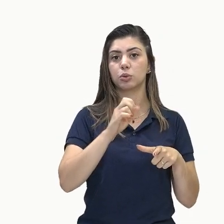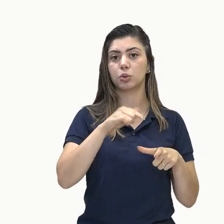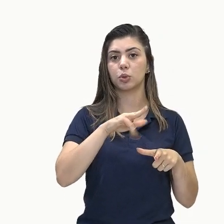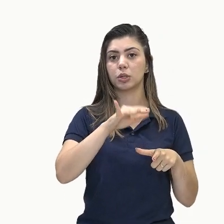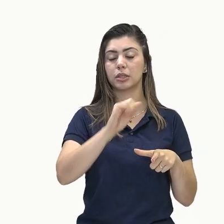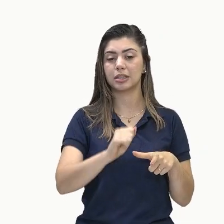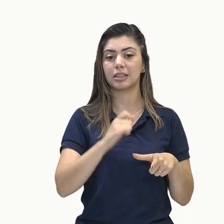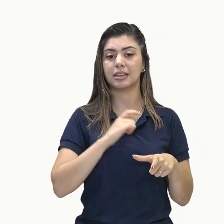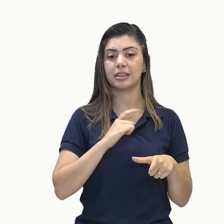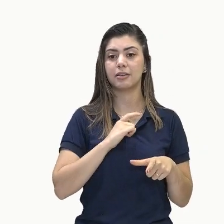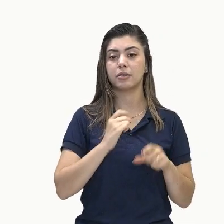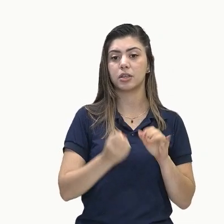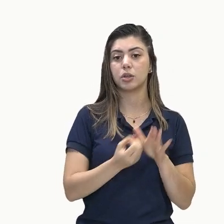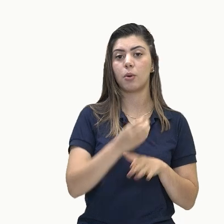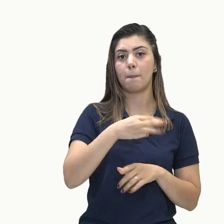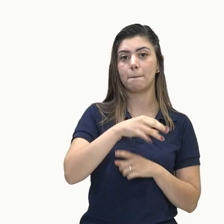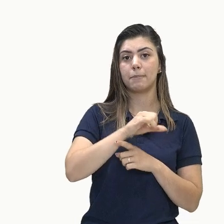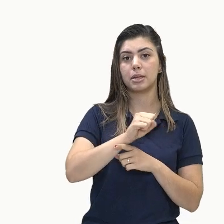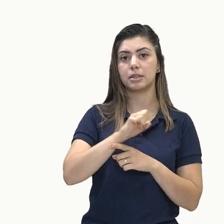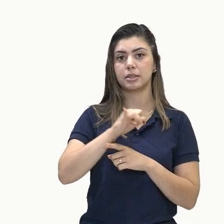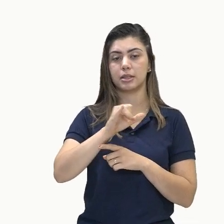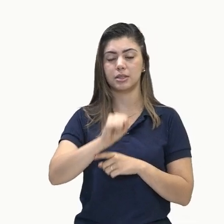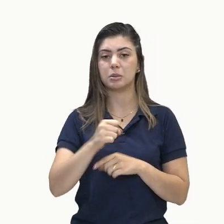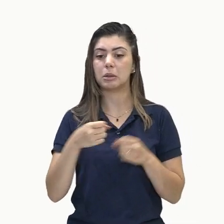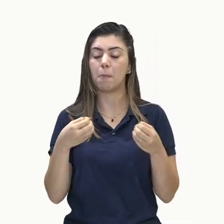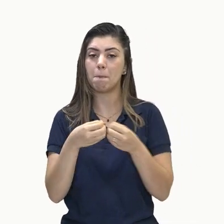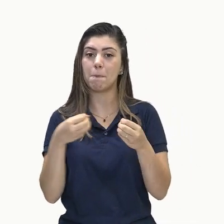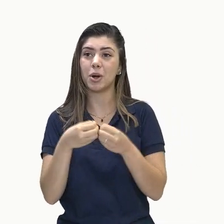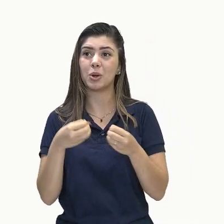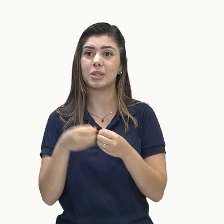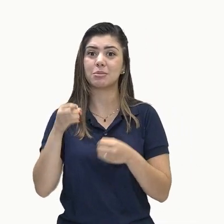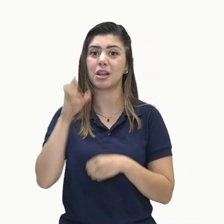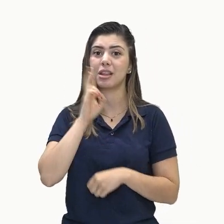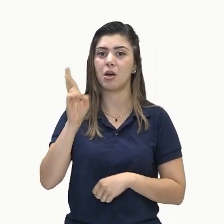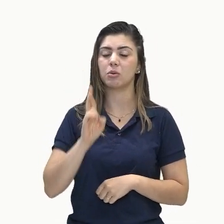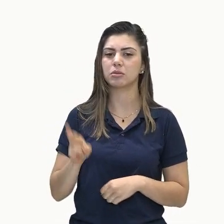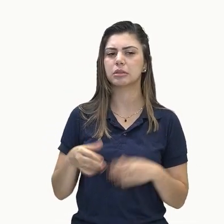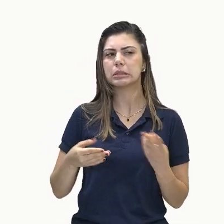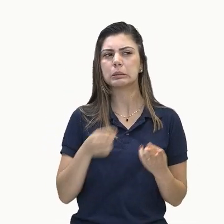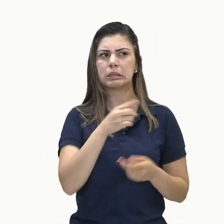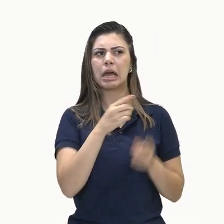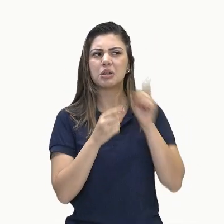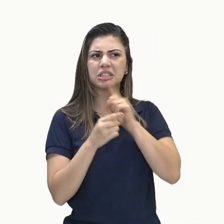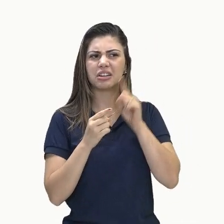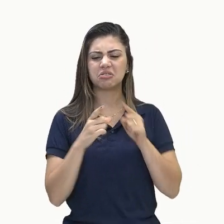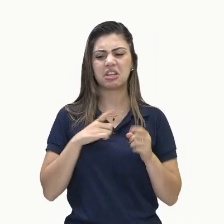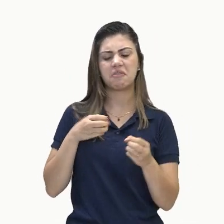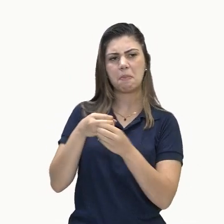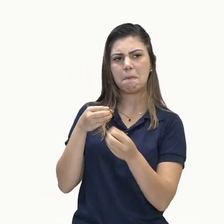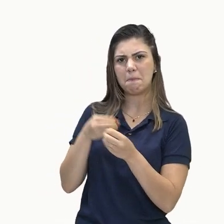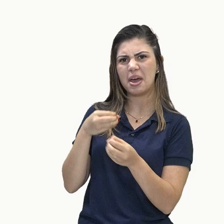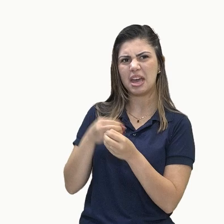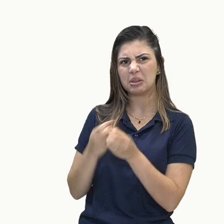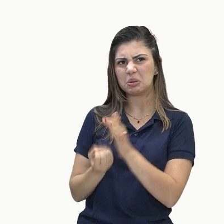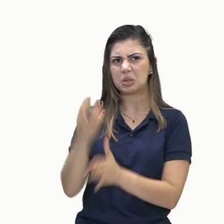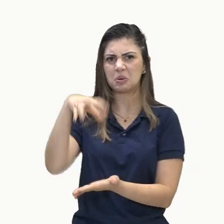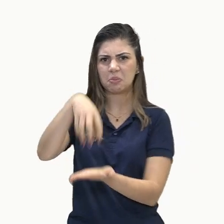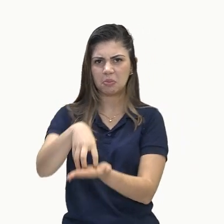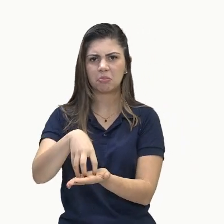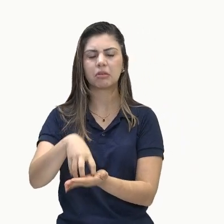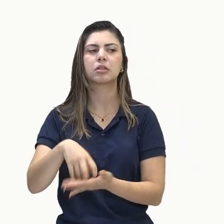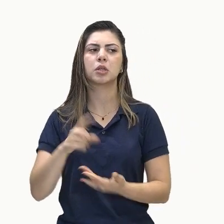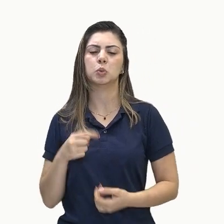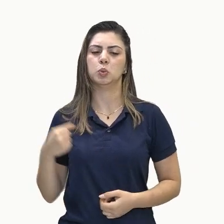à fronteira da União Soviética. Então, já que os Estados Unidos colocou mísseis aqui próximos, então a União